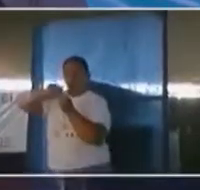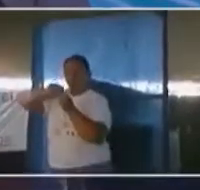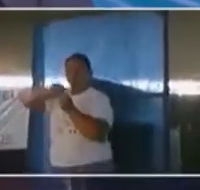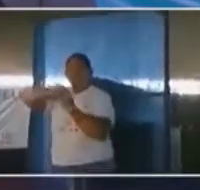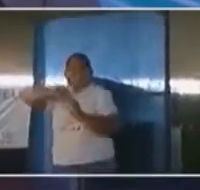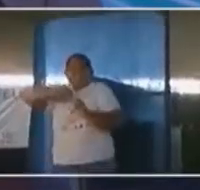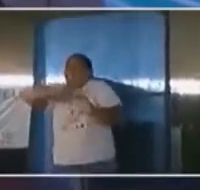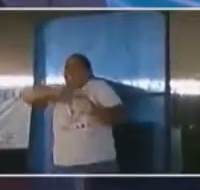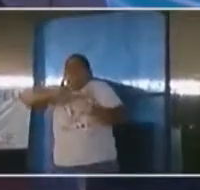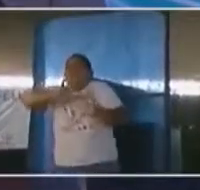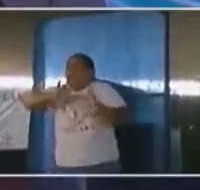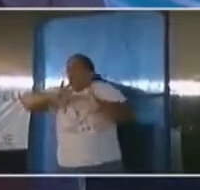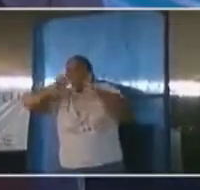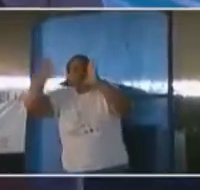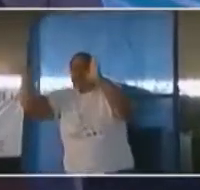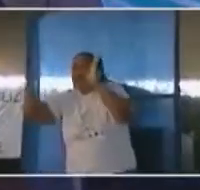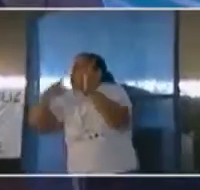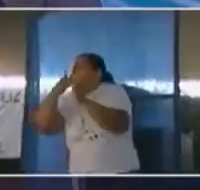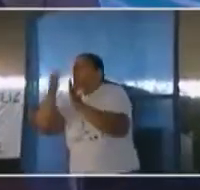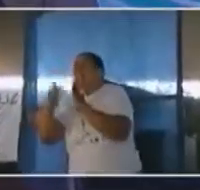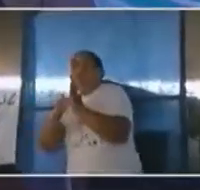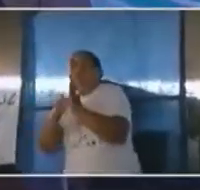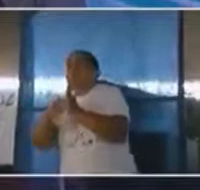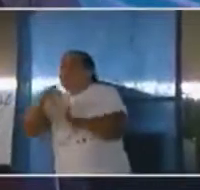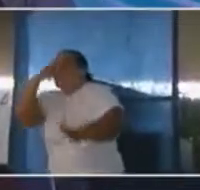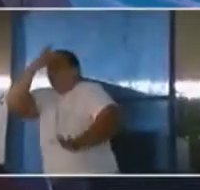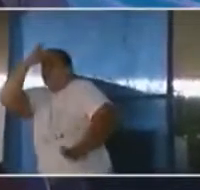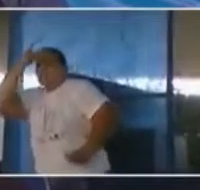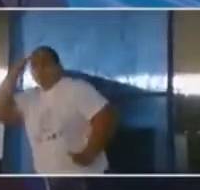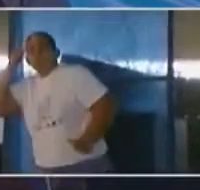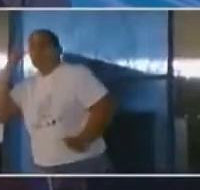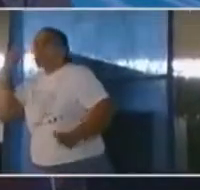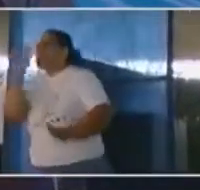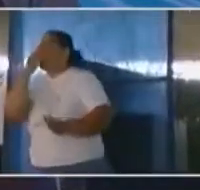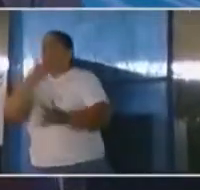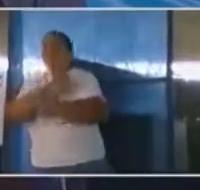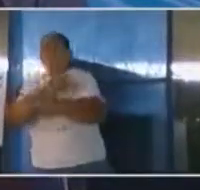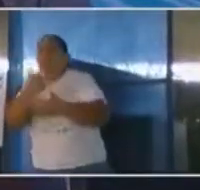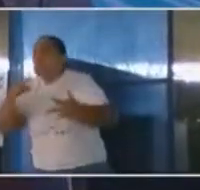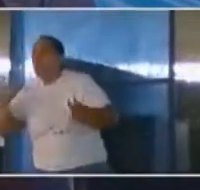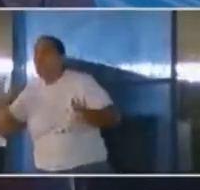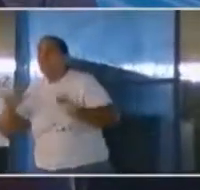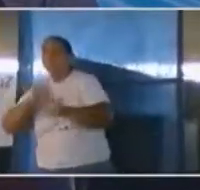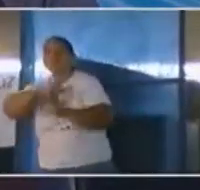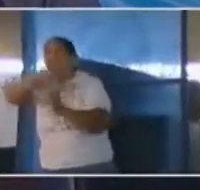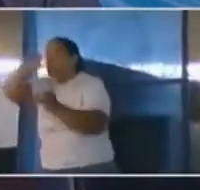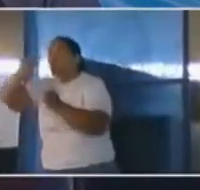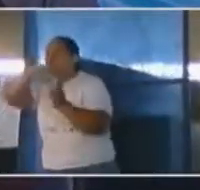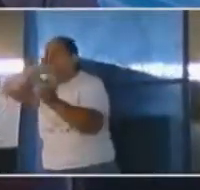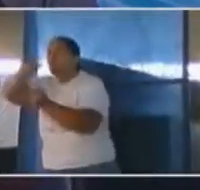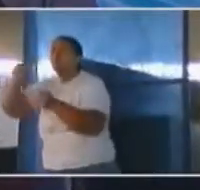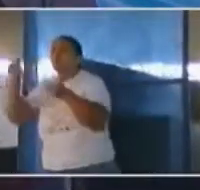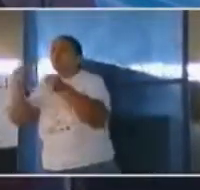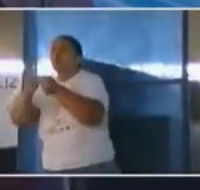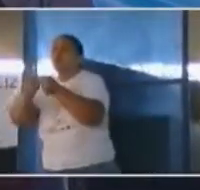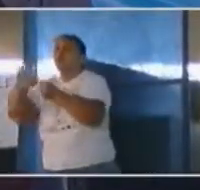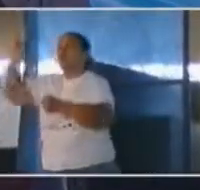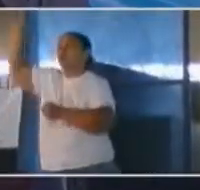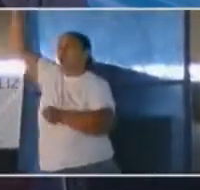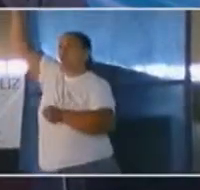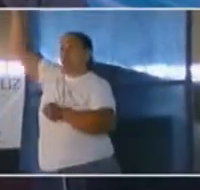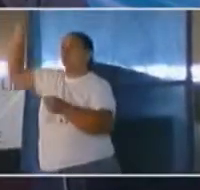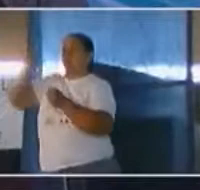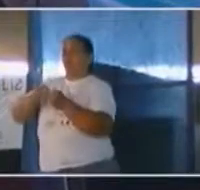templos feitos por seres humanos. E também não precisa que façam nada por ele, pois é ele mesmo quem